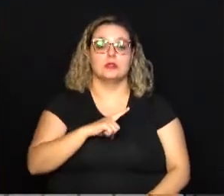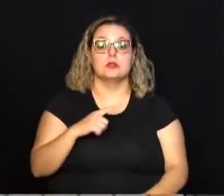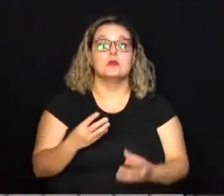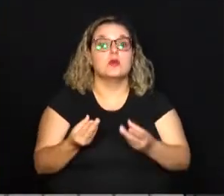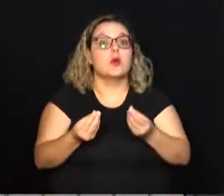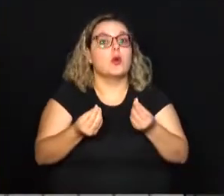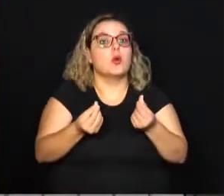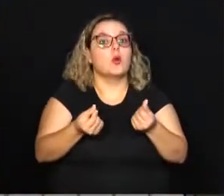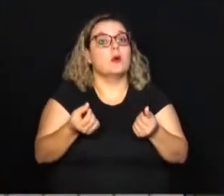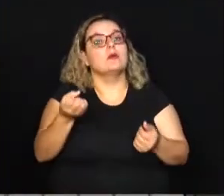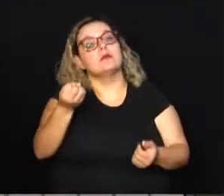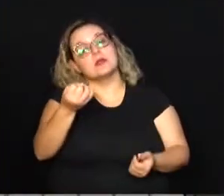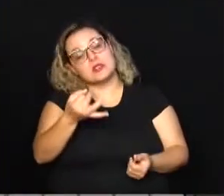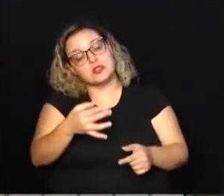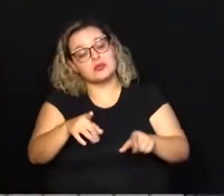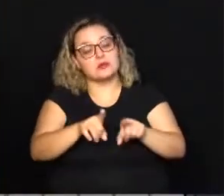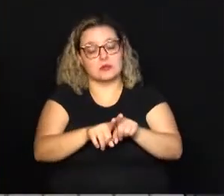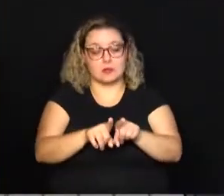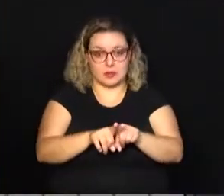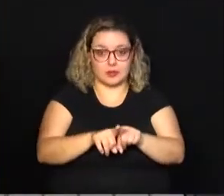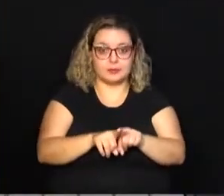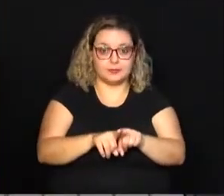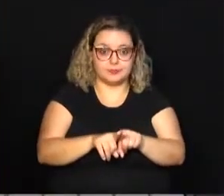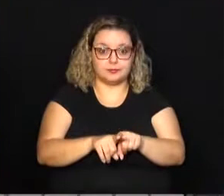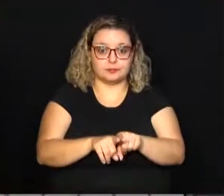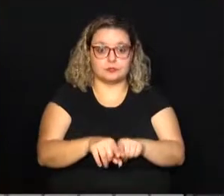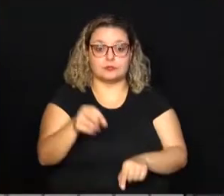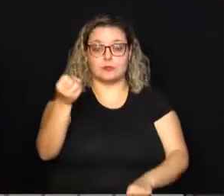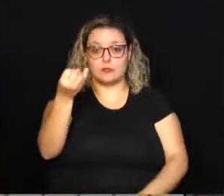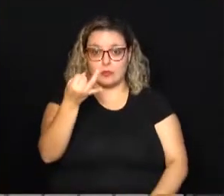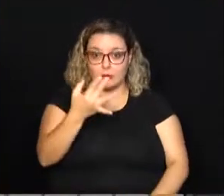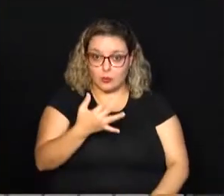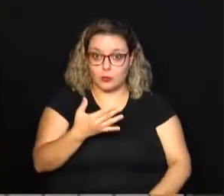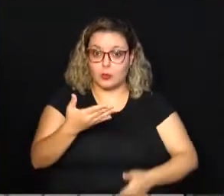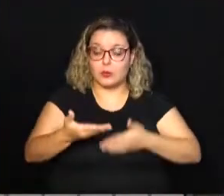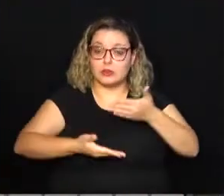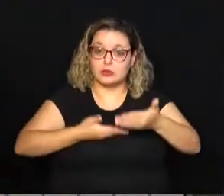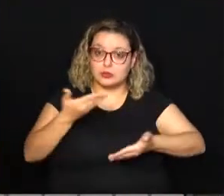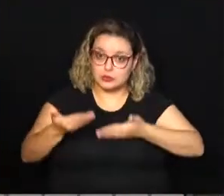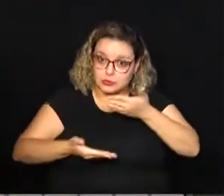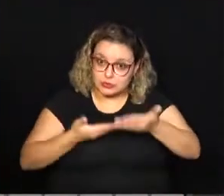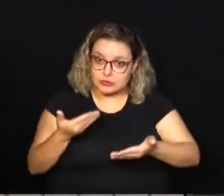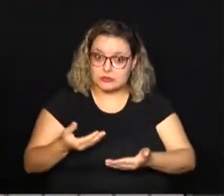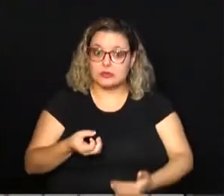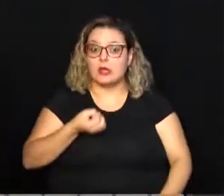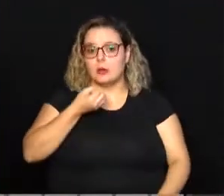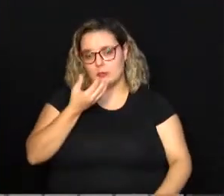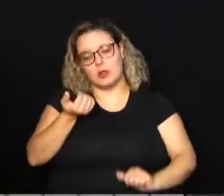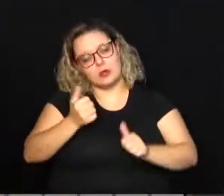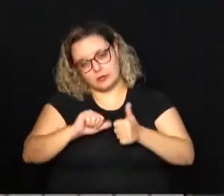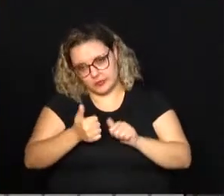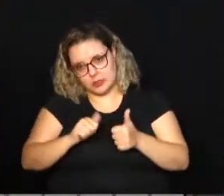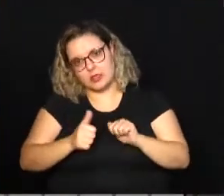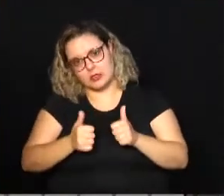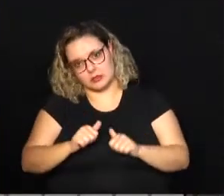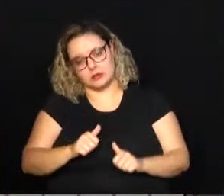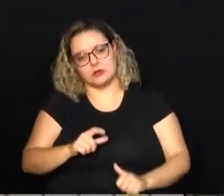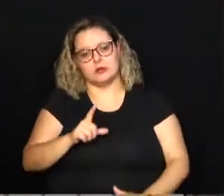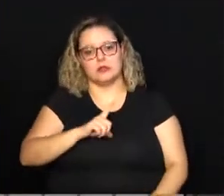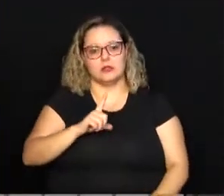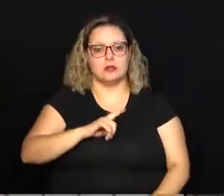quantitativo também, né, do quanto esse serviço ele é bem avaliado, né? A gente tem exemplos,